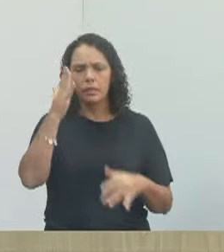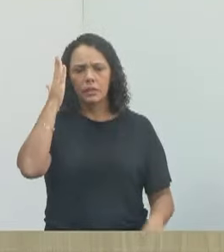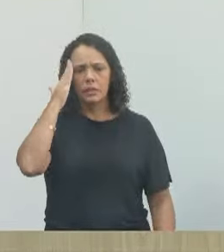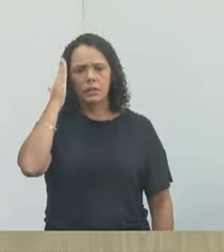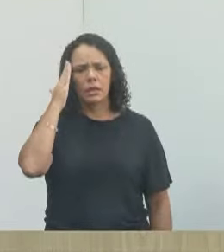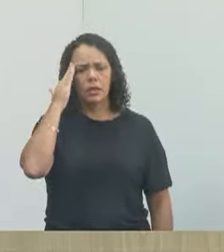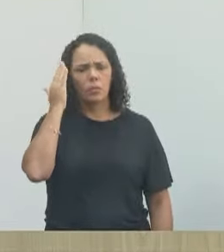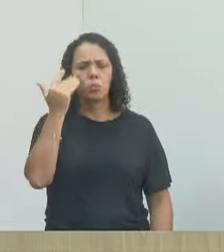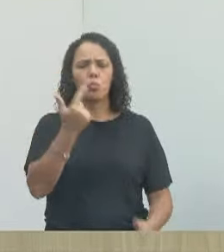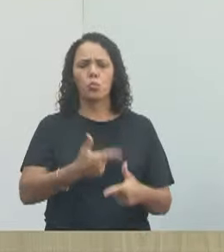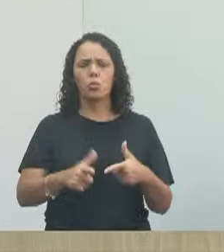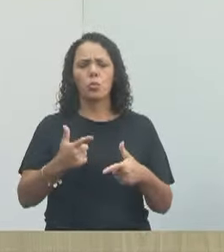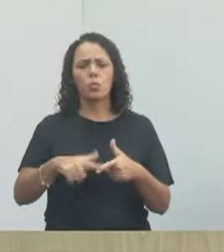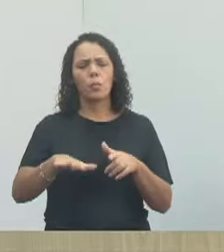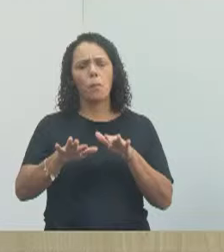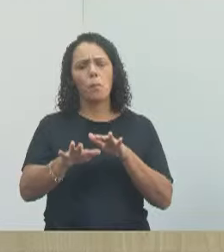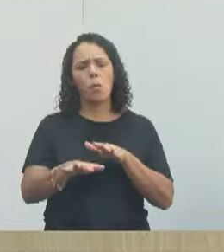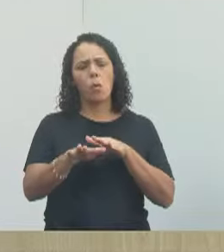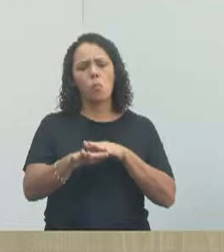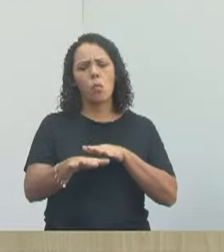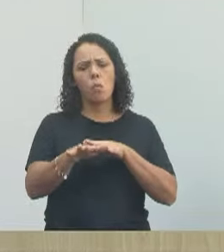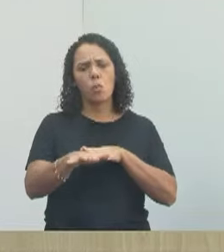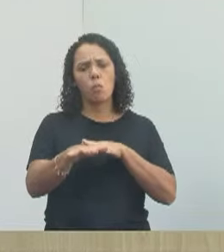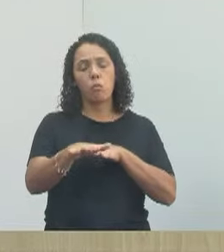problemas do trânsito na região